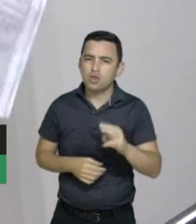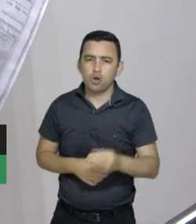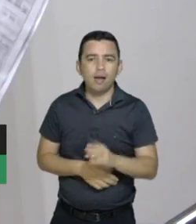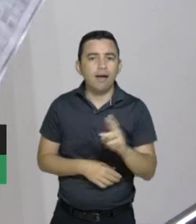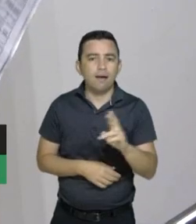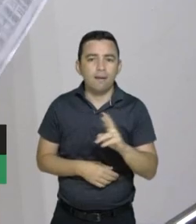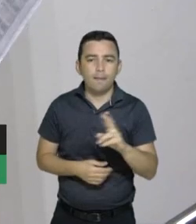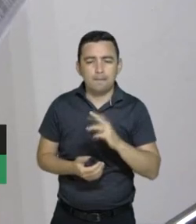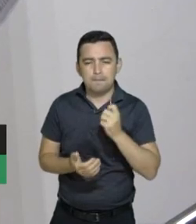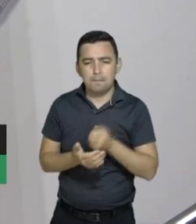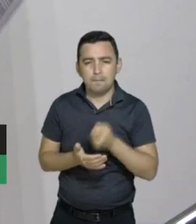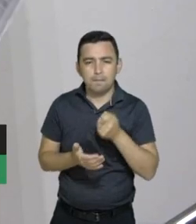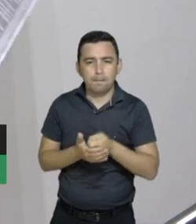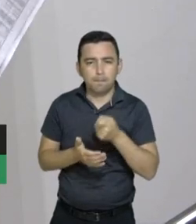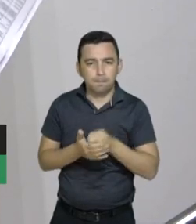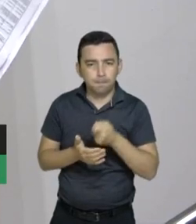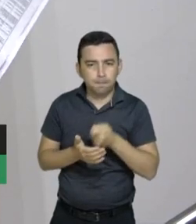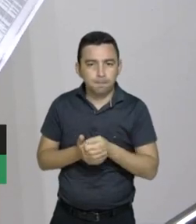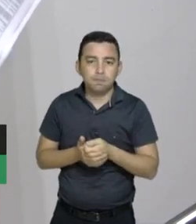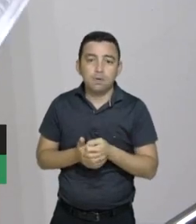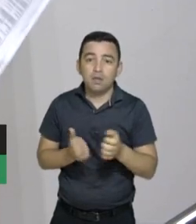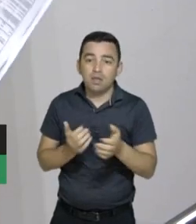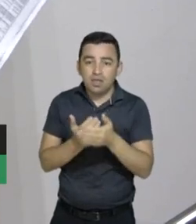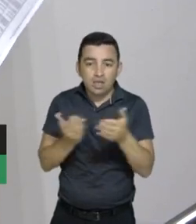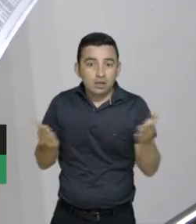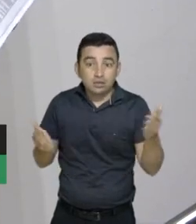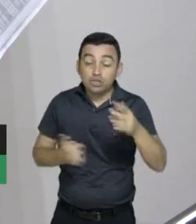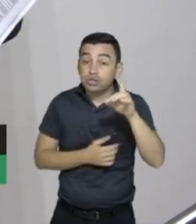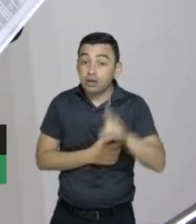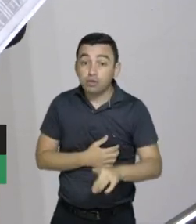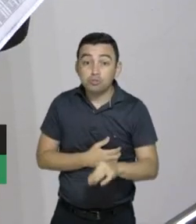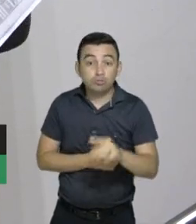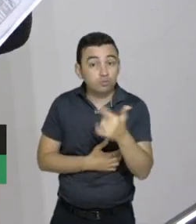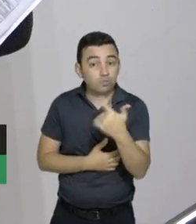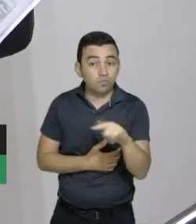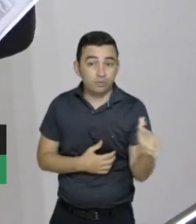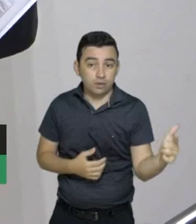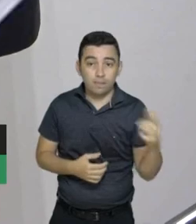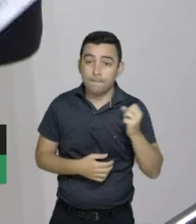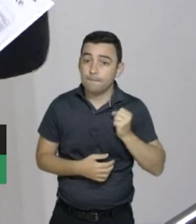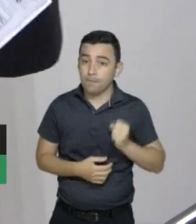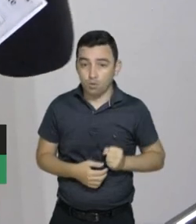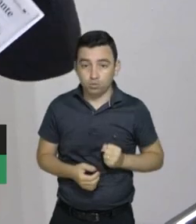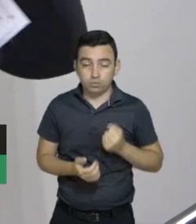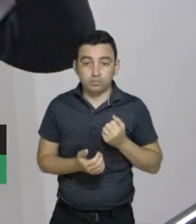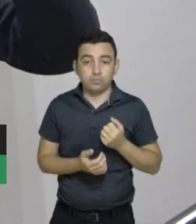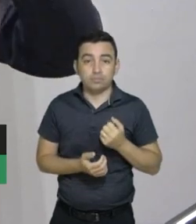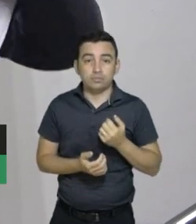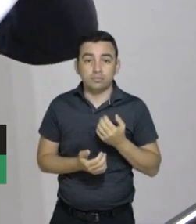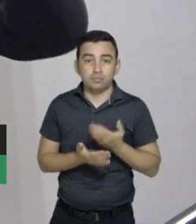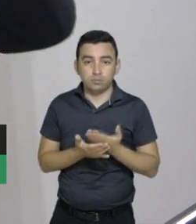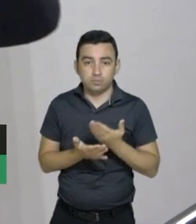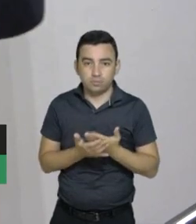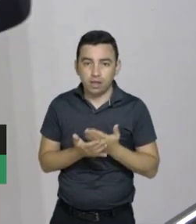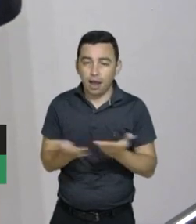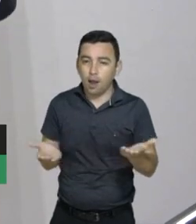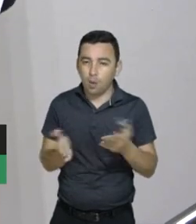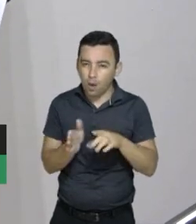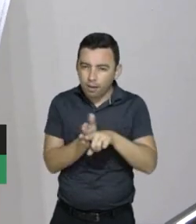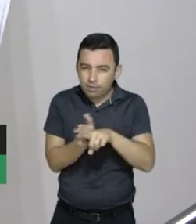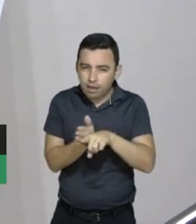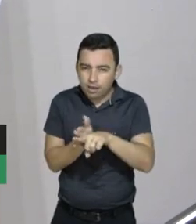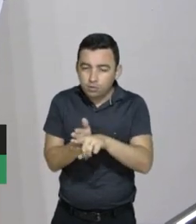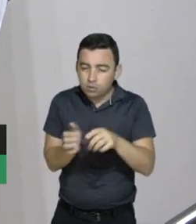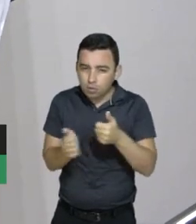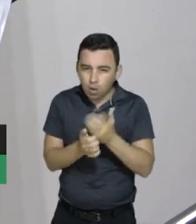pagos aqueles que não tinham direito do bolsa estudante e agora análise do Tribunal de Contas